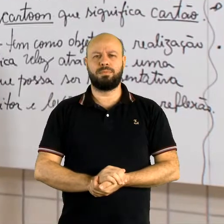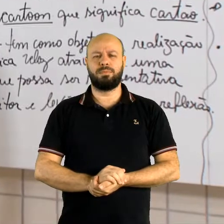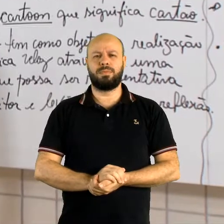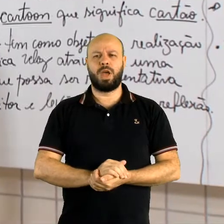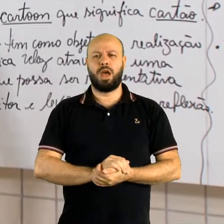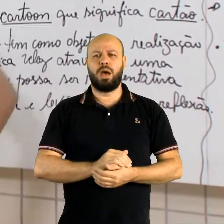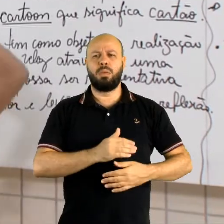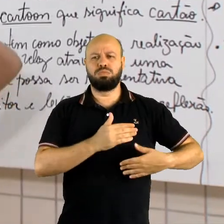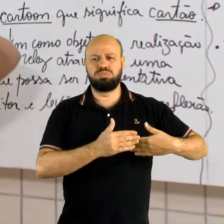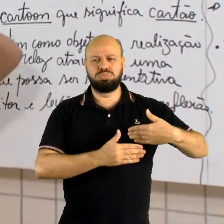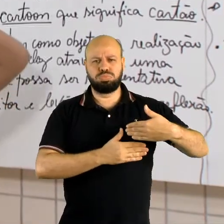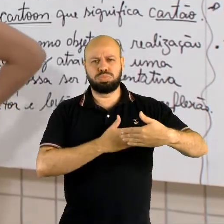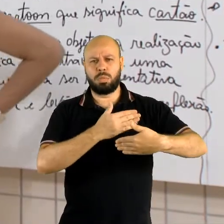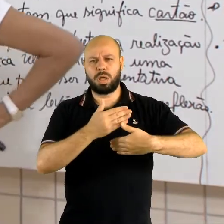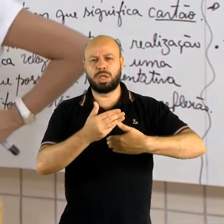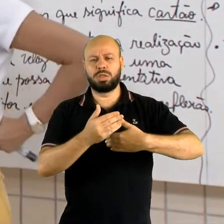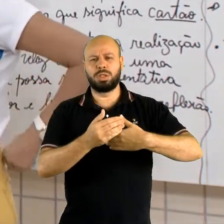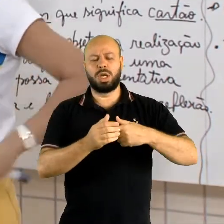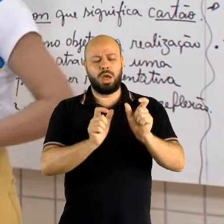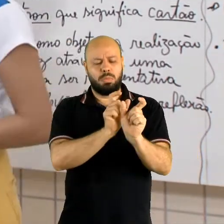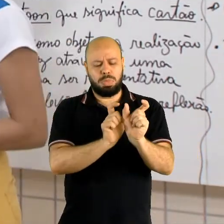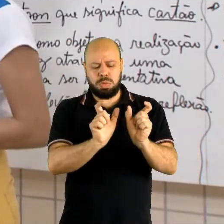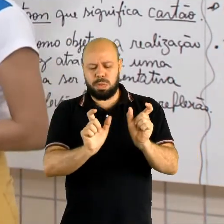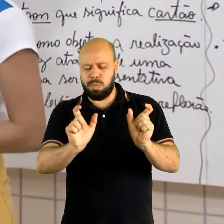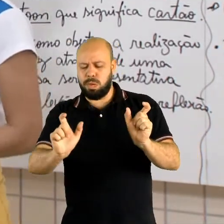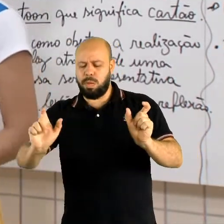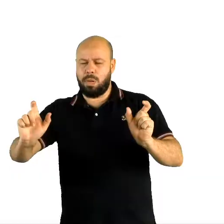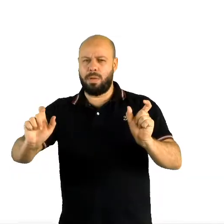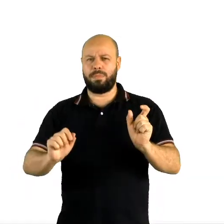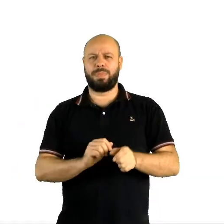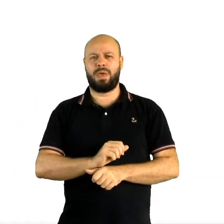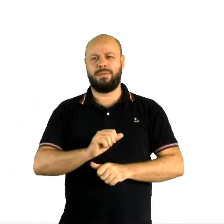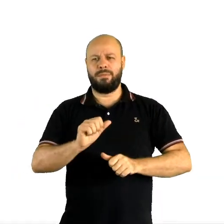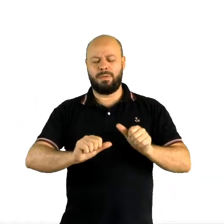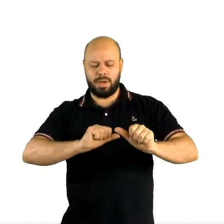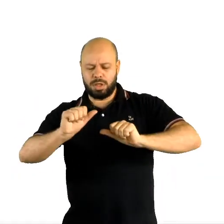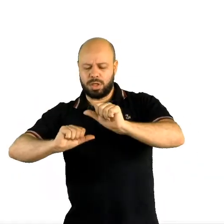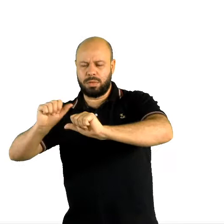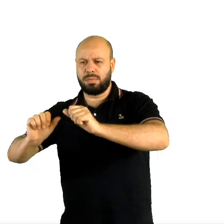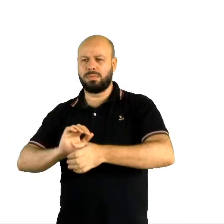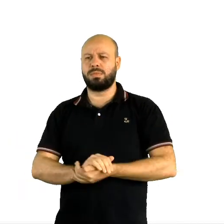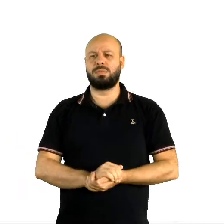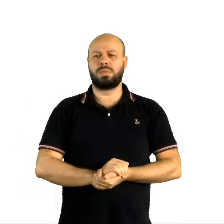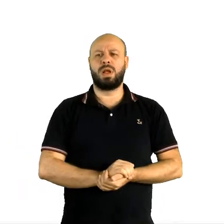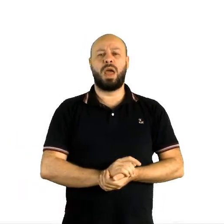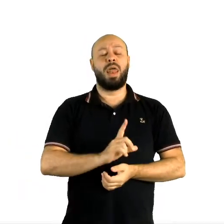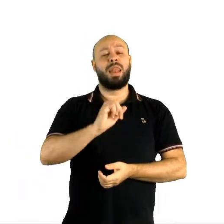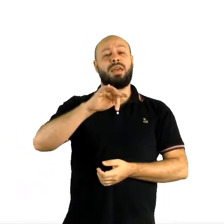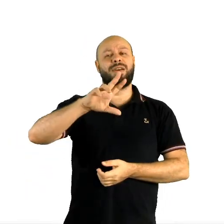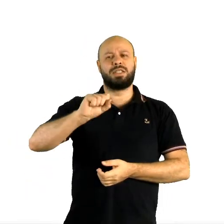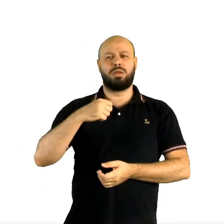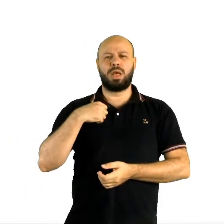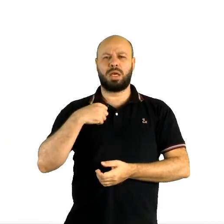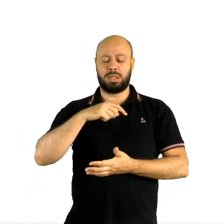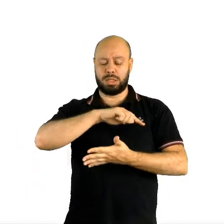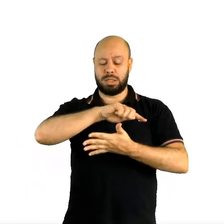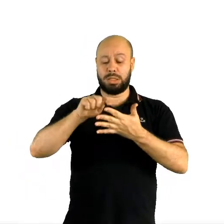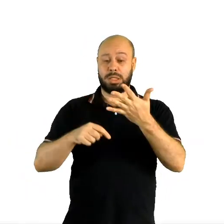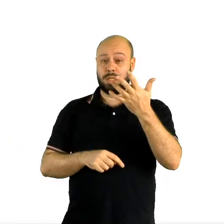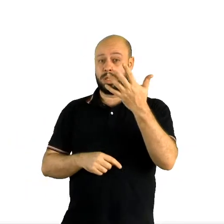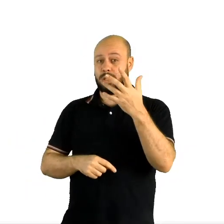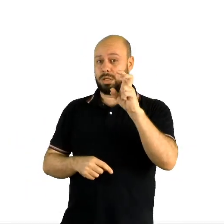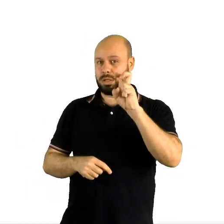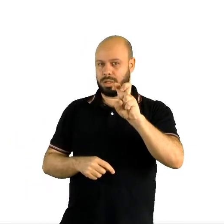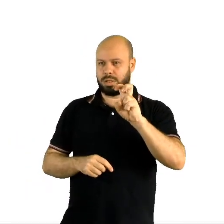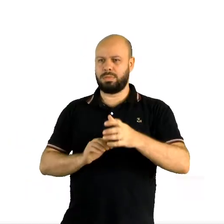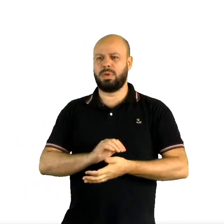Processos de derivação. Os processos de derivação de palavras ocorrem de 5 maneiras,